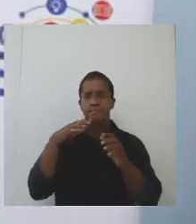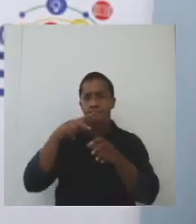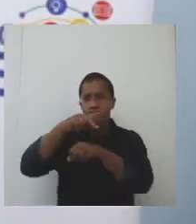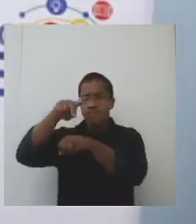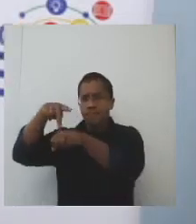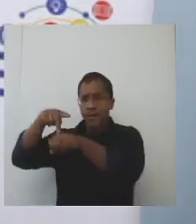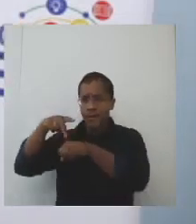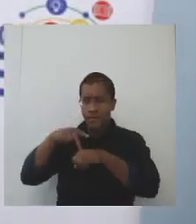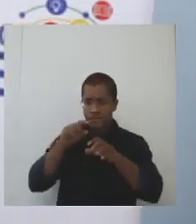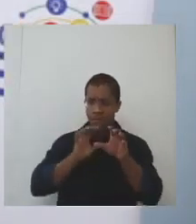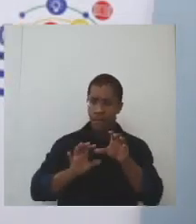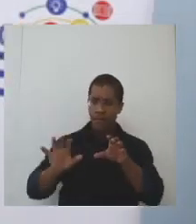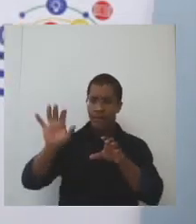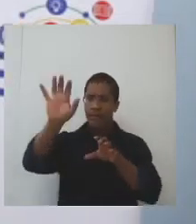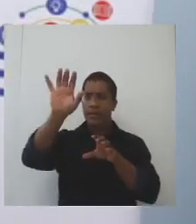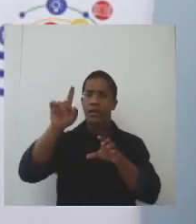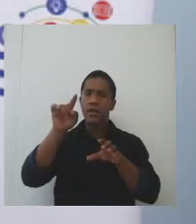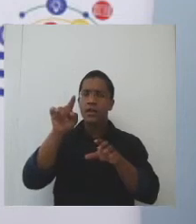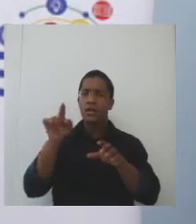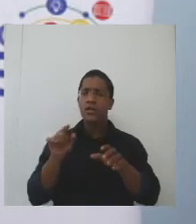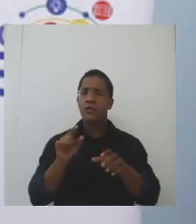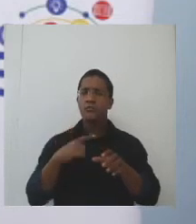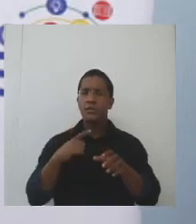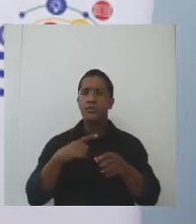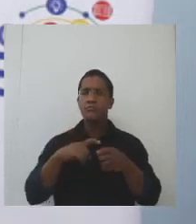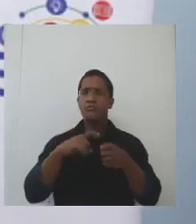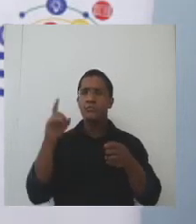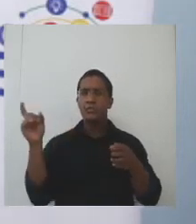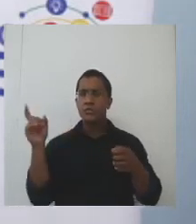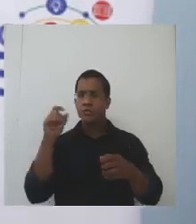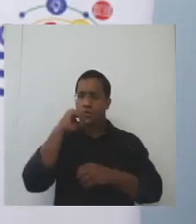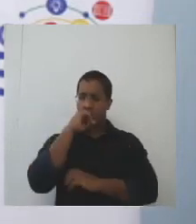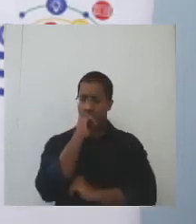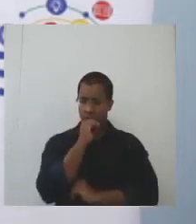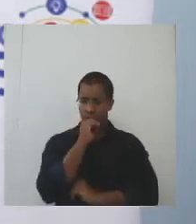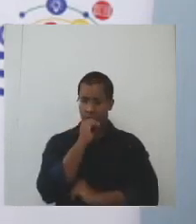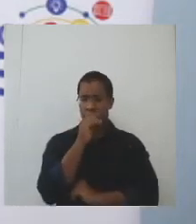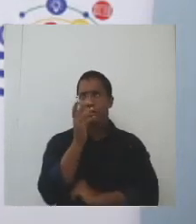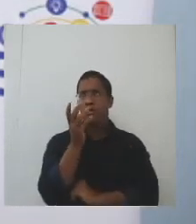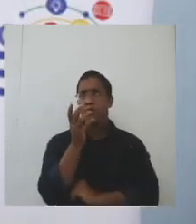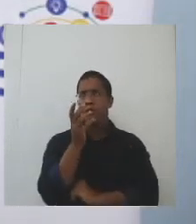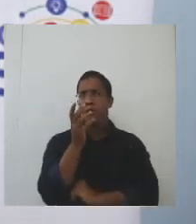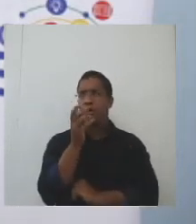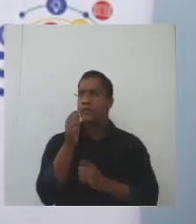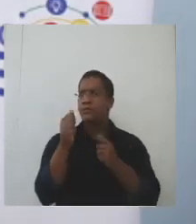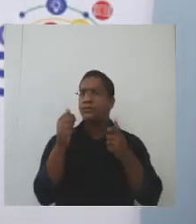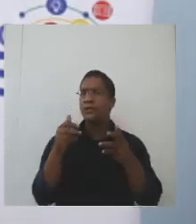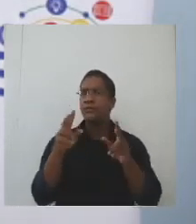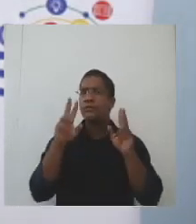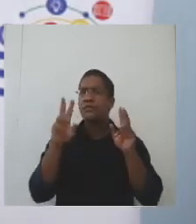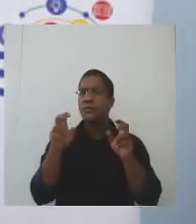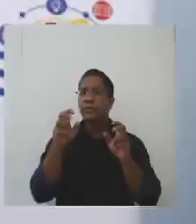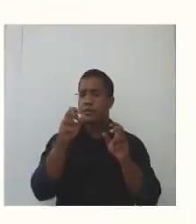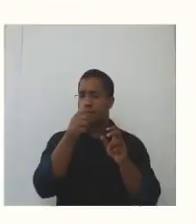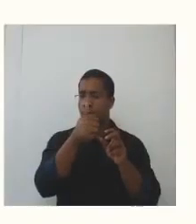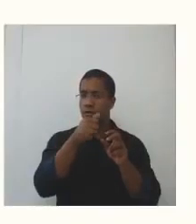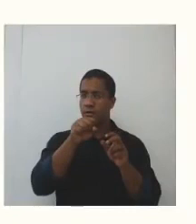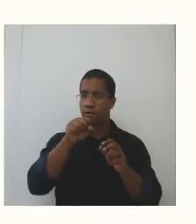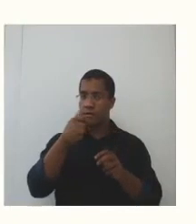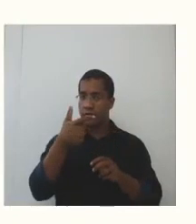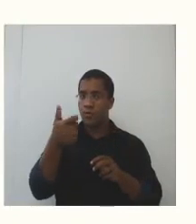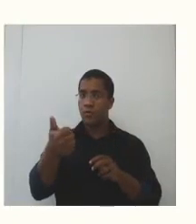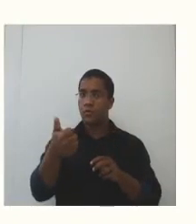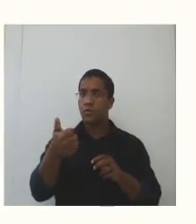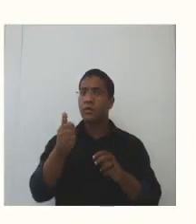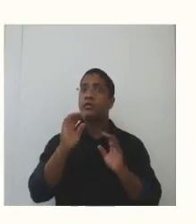nesse contexto, estão se tornando o quê? Independentes. Olha lá, gente, nós estamos falando de 1821. Sabe o que já tinha